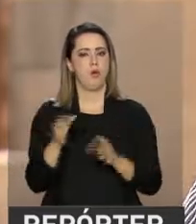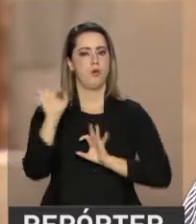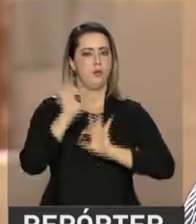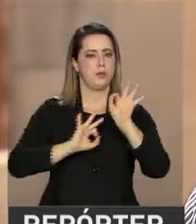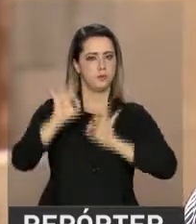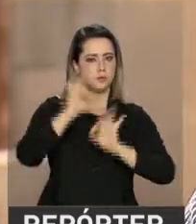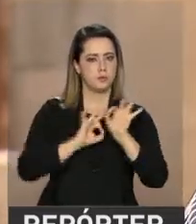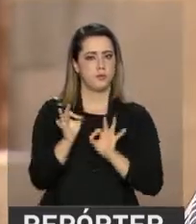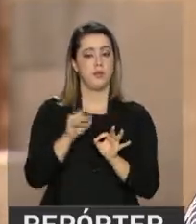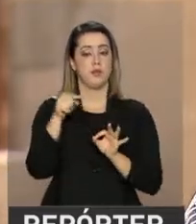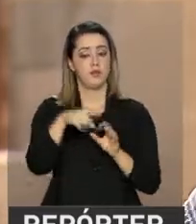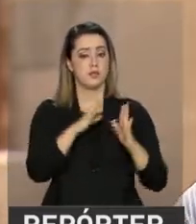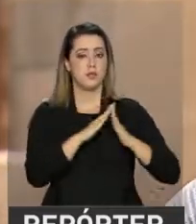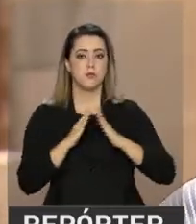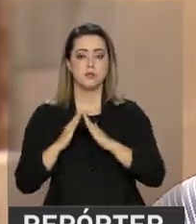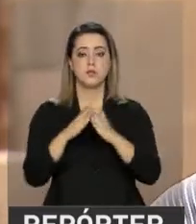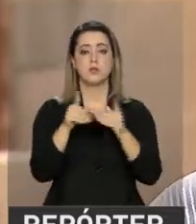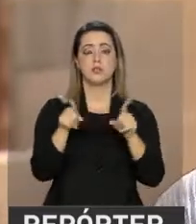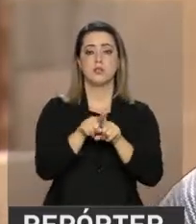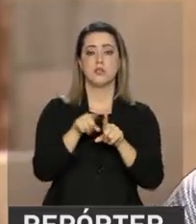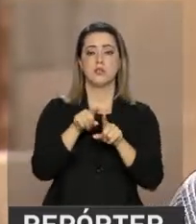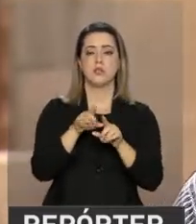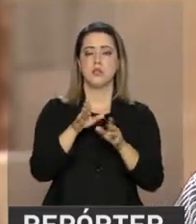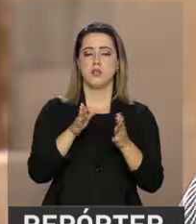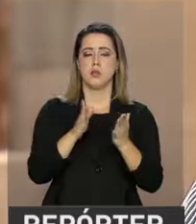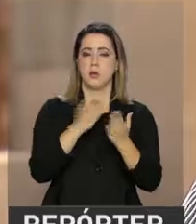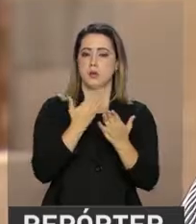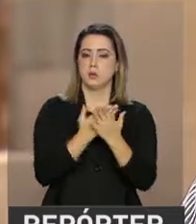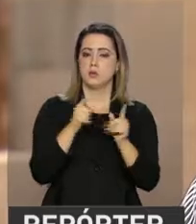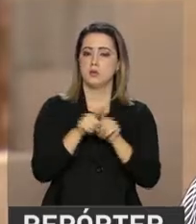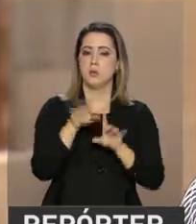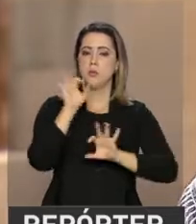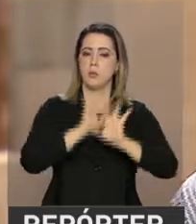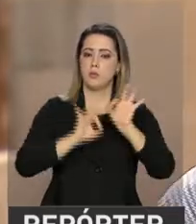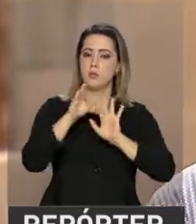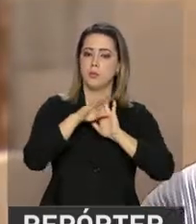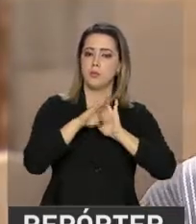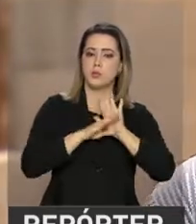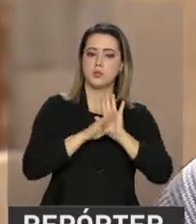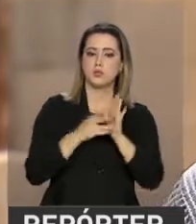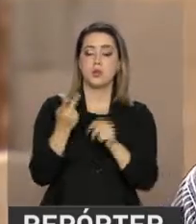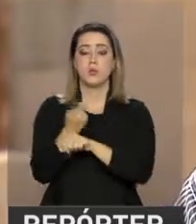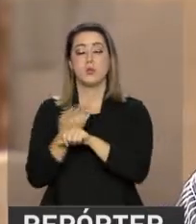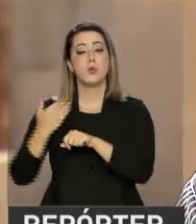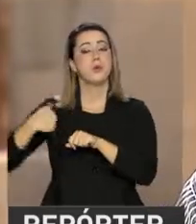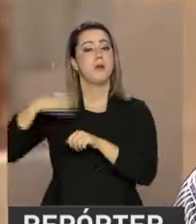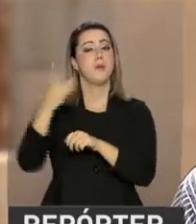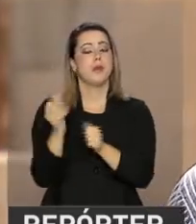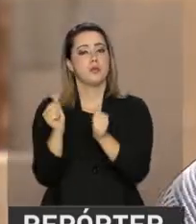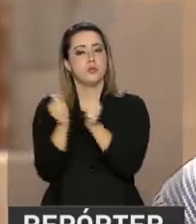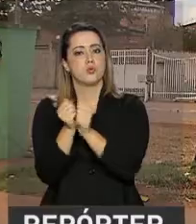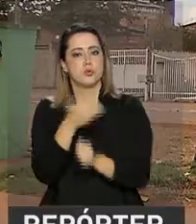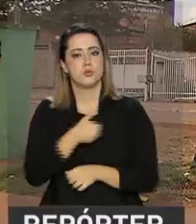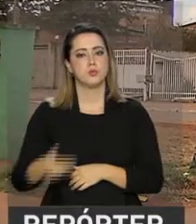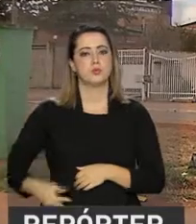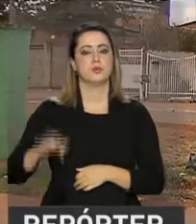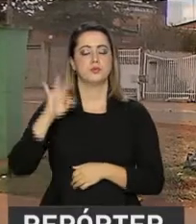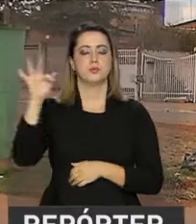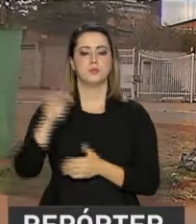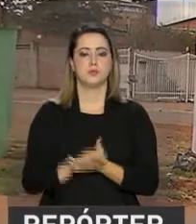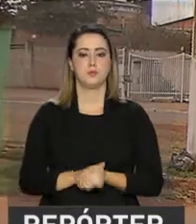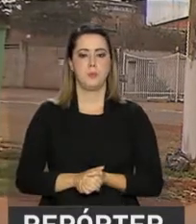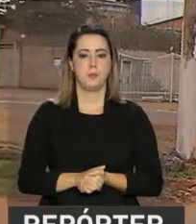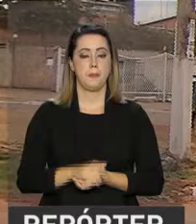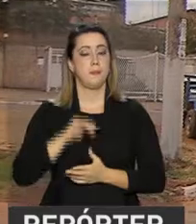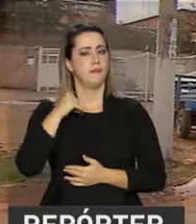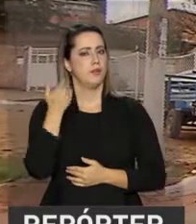dessas unidades que serão entregues, nós vamos preparar a nossa cidade através de projetos para que a gente possa buscar mais ainda junto ao governo federal. O investimento